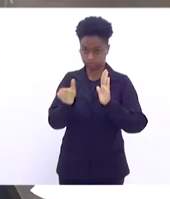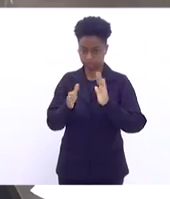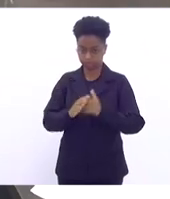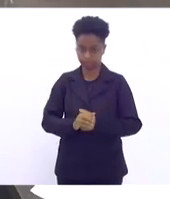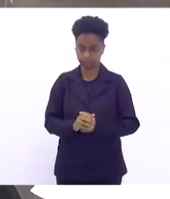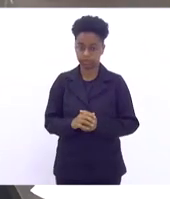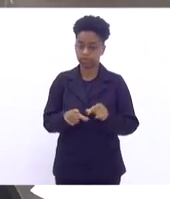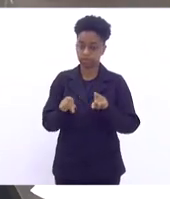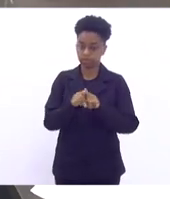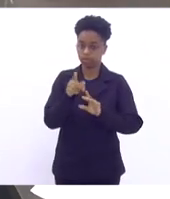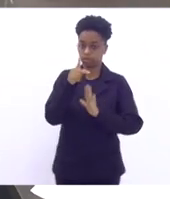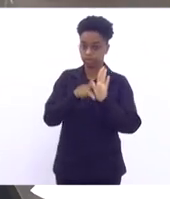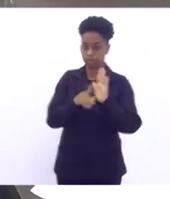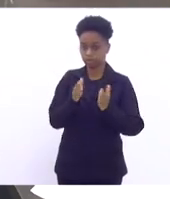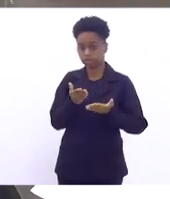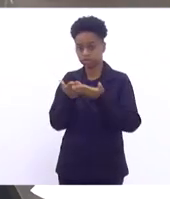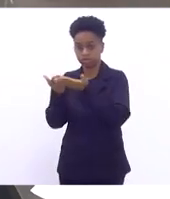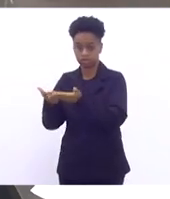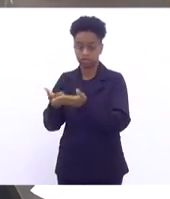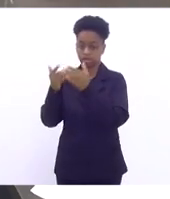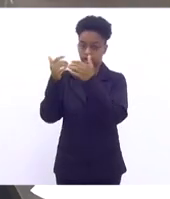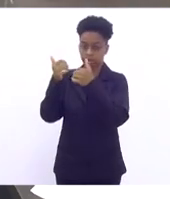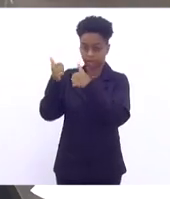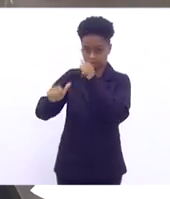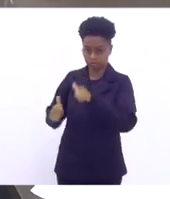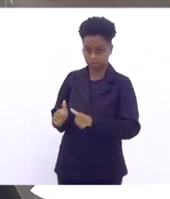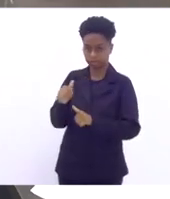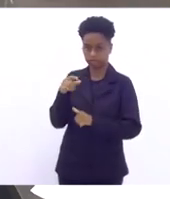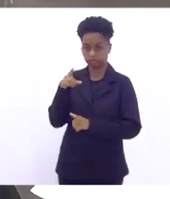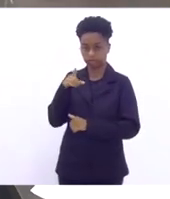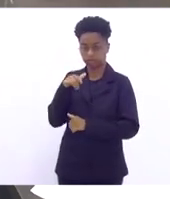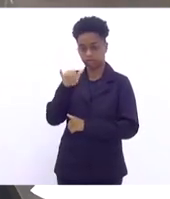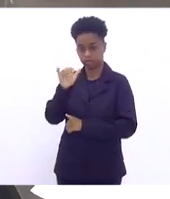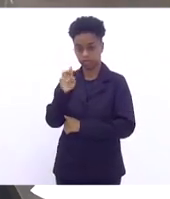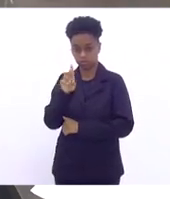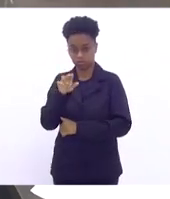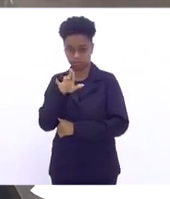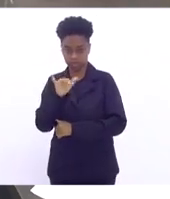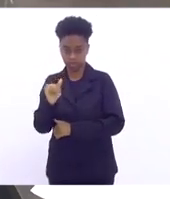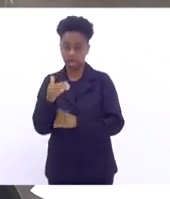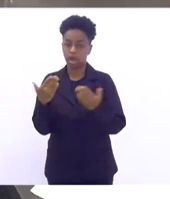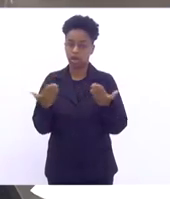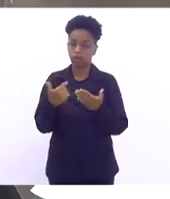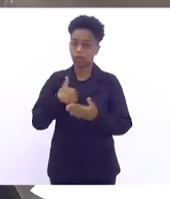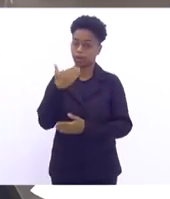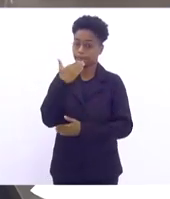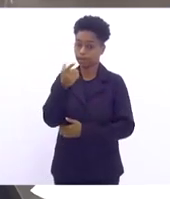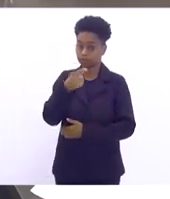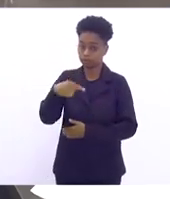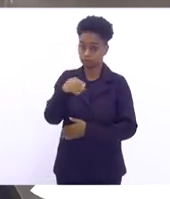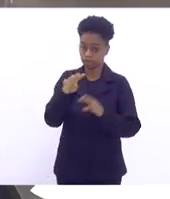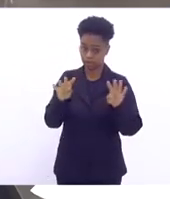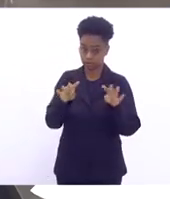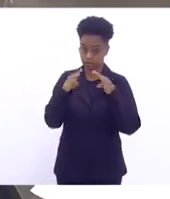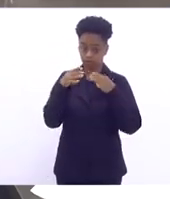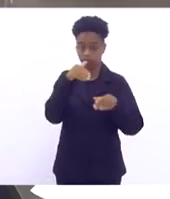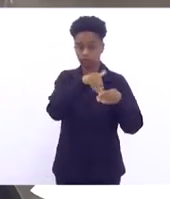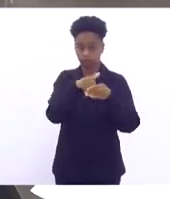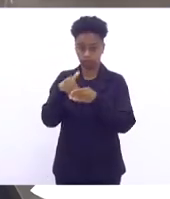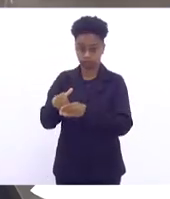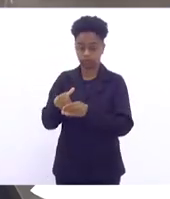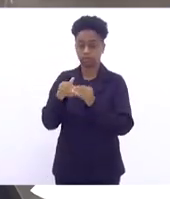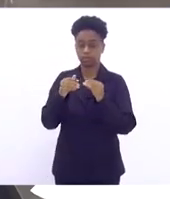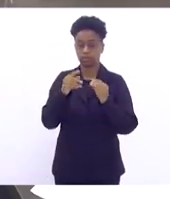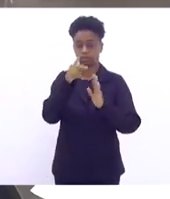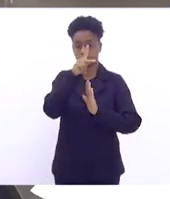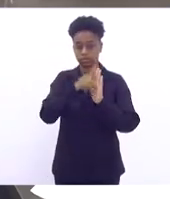o projeto que está com vista para o gabinete Deputado Yuri agora peço venha a todos aqui para votar Os projetos